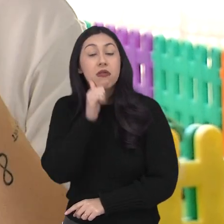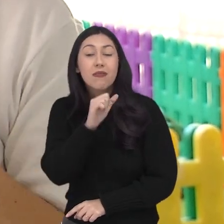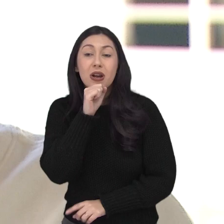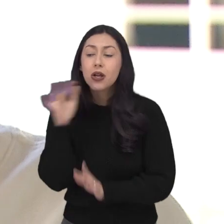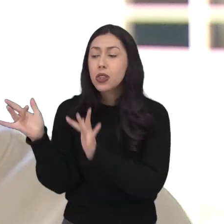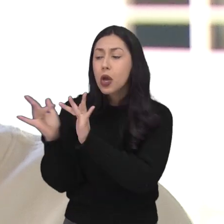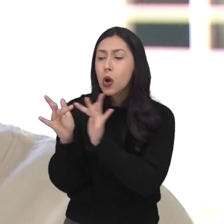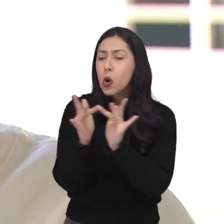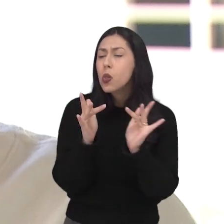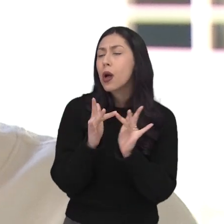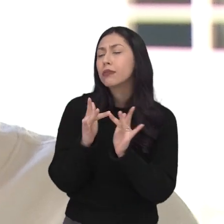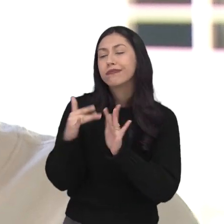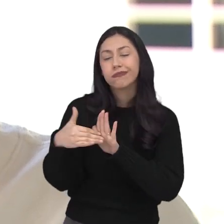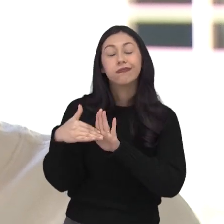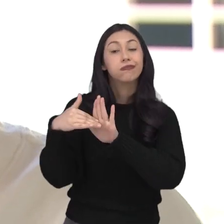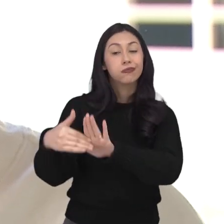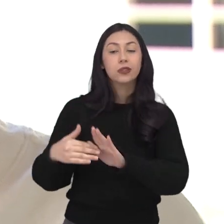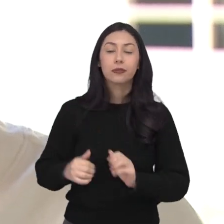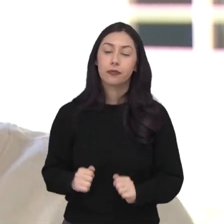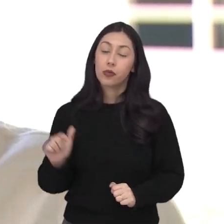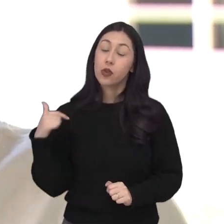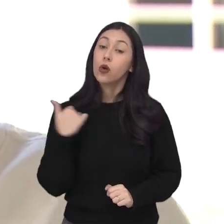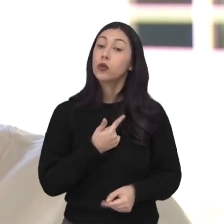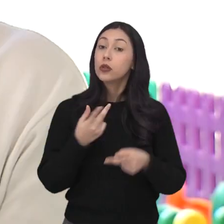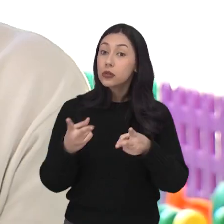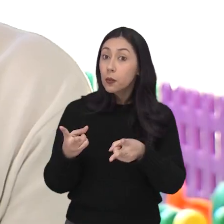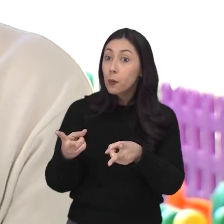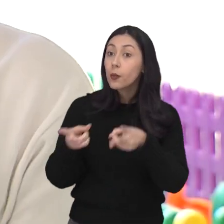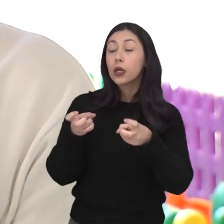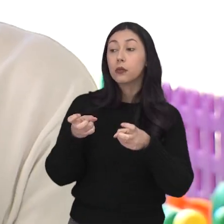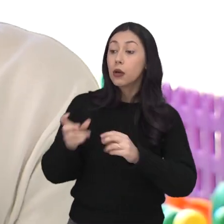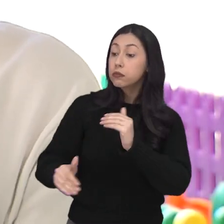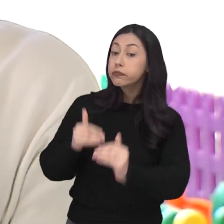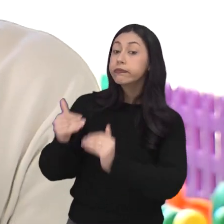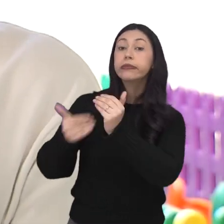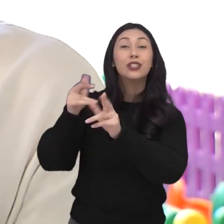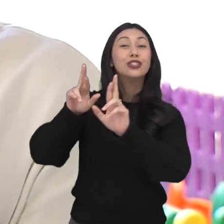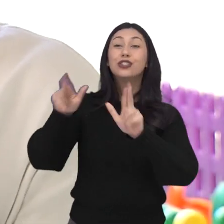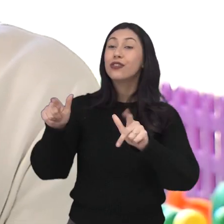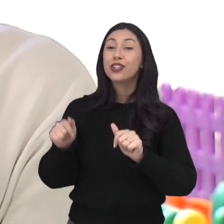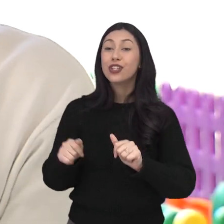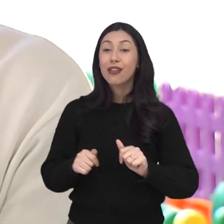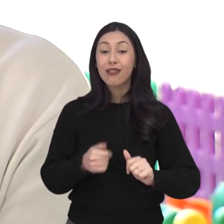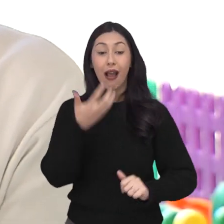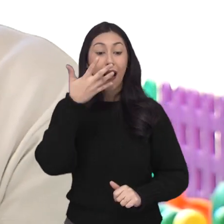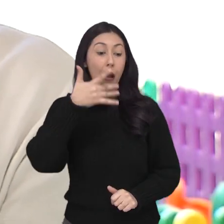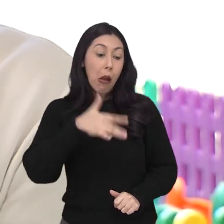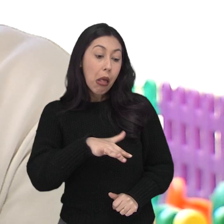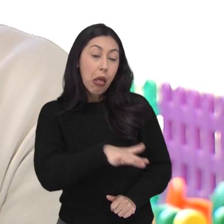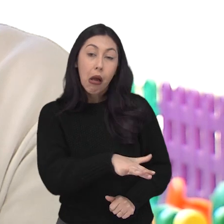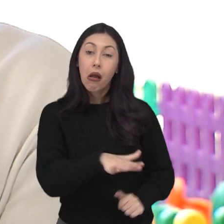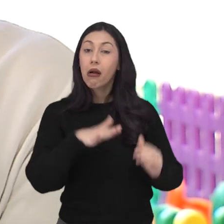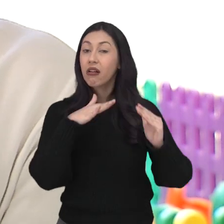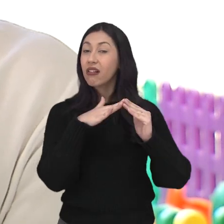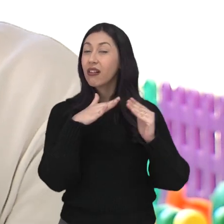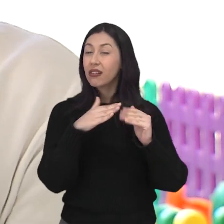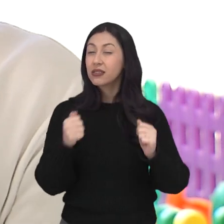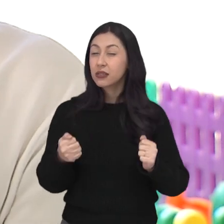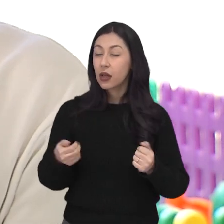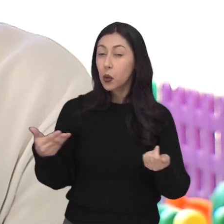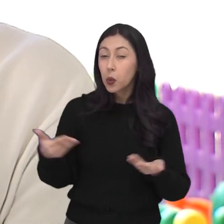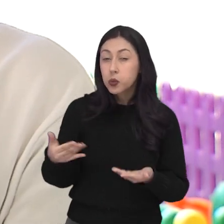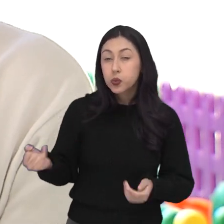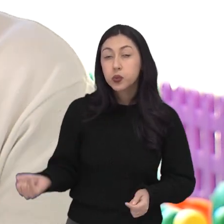com professores e colegas faz toda a diferença. A gente vê o desenvolvimento que é diferente de uma criança que fica dentro de casa.